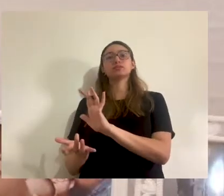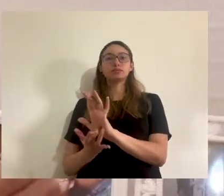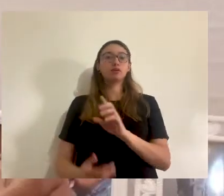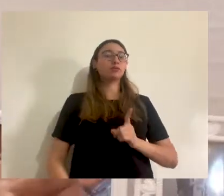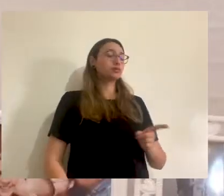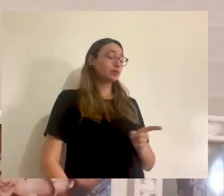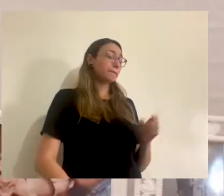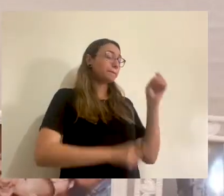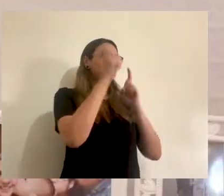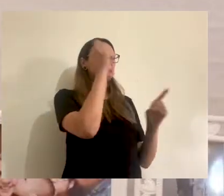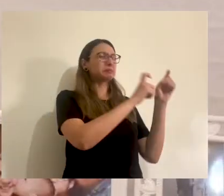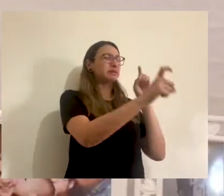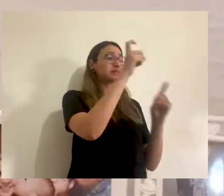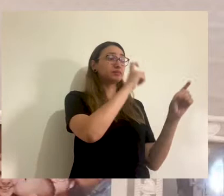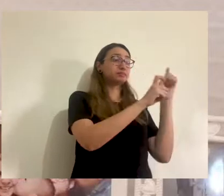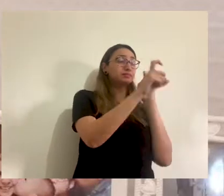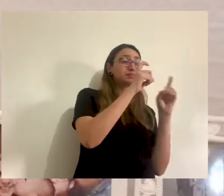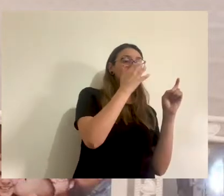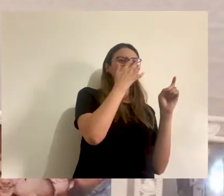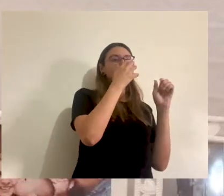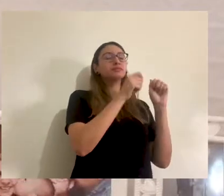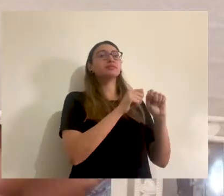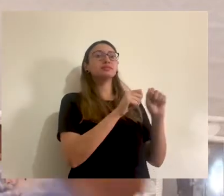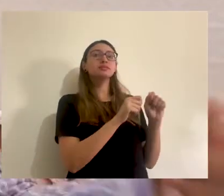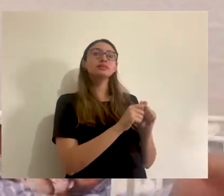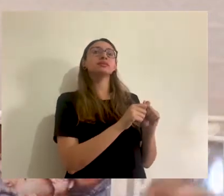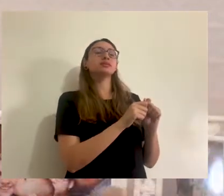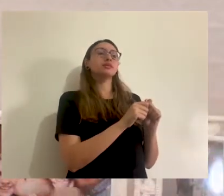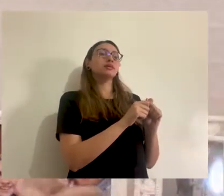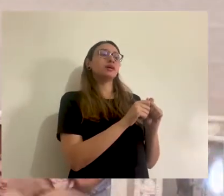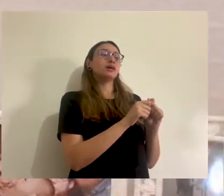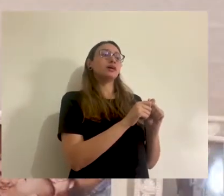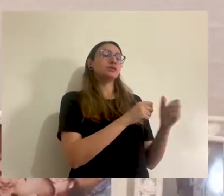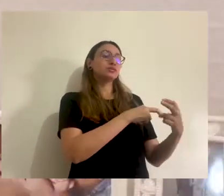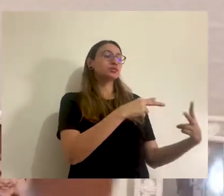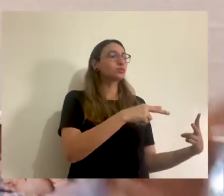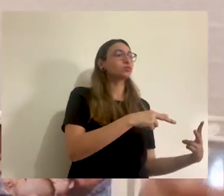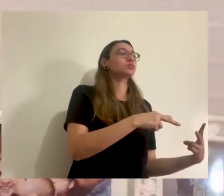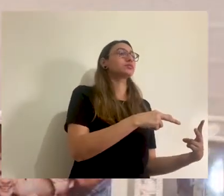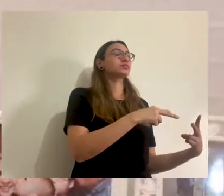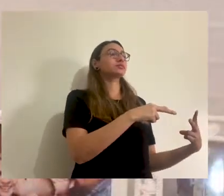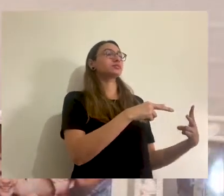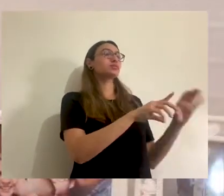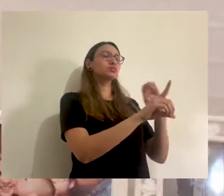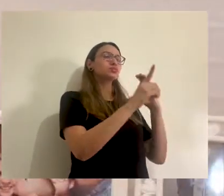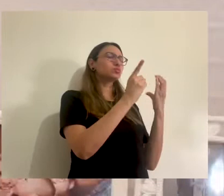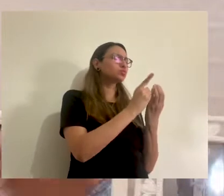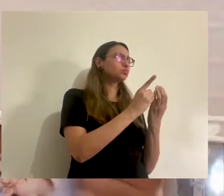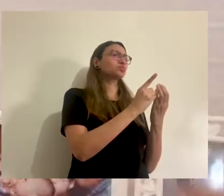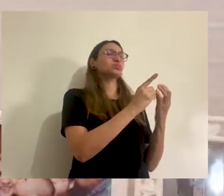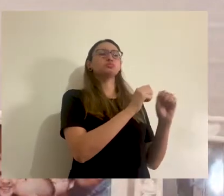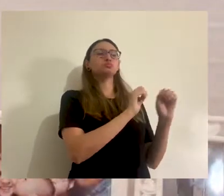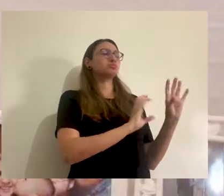religioso, ele está preocupado com a realização dos rituais, ele está preocupado com as cerimônias, ele está preocupado